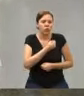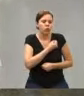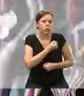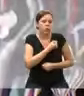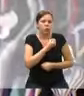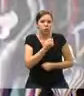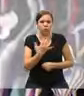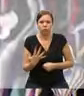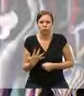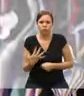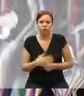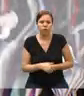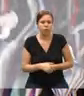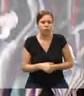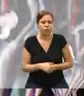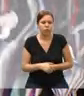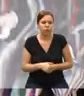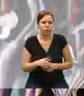de